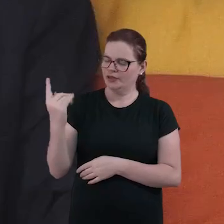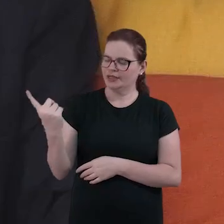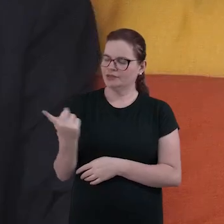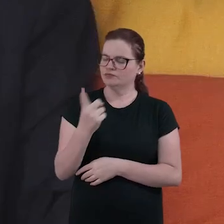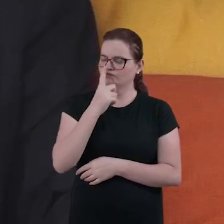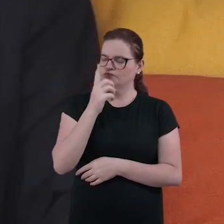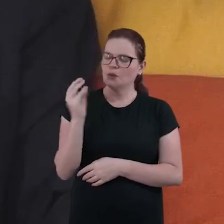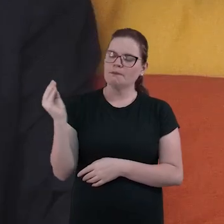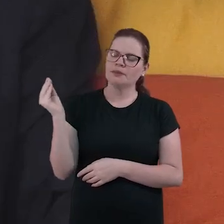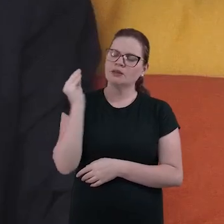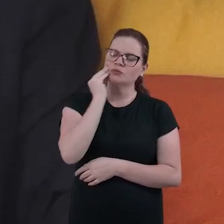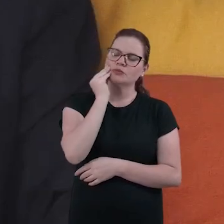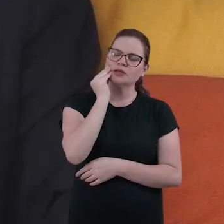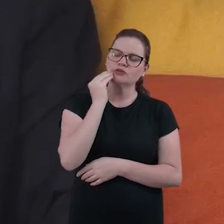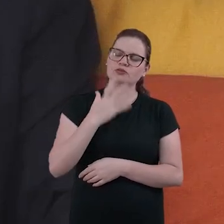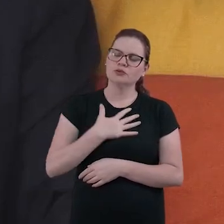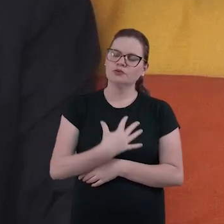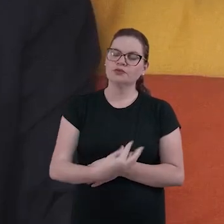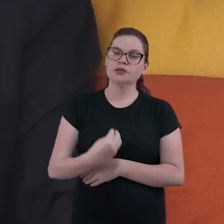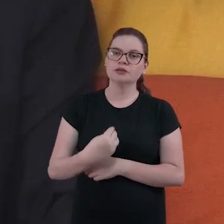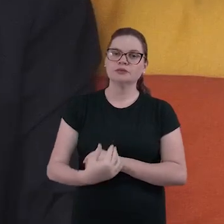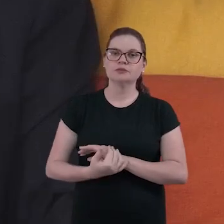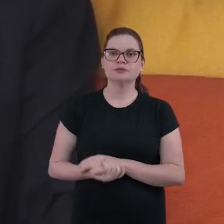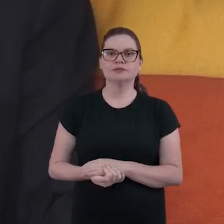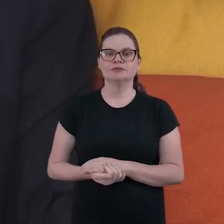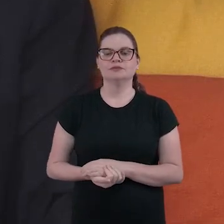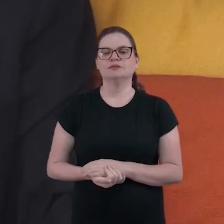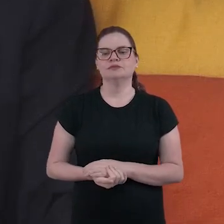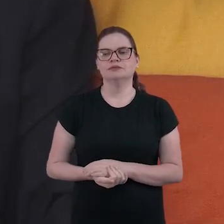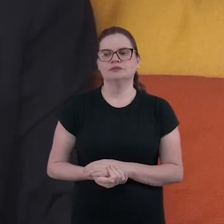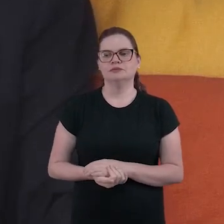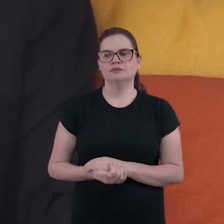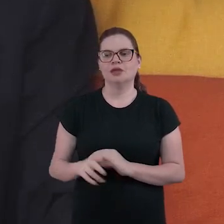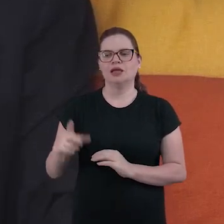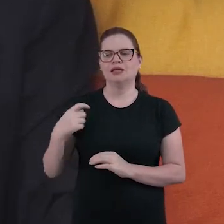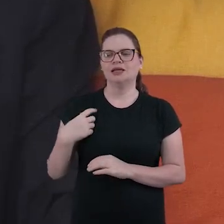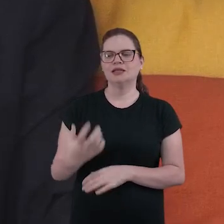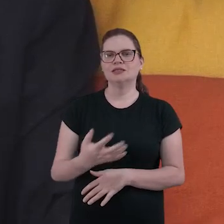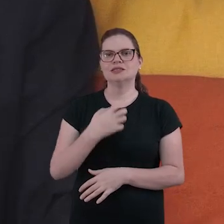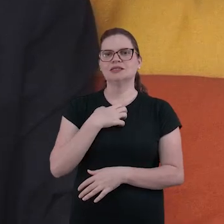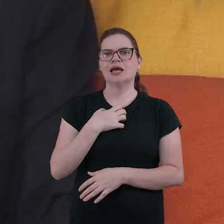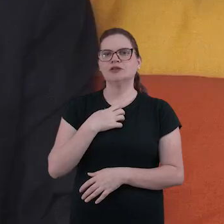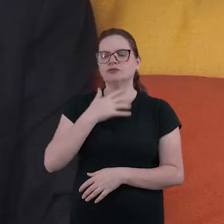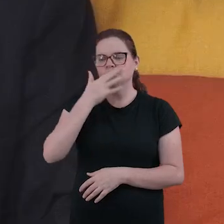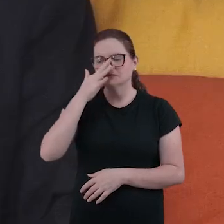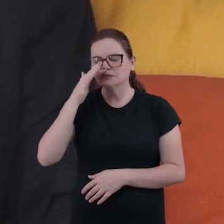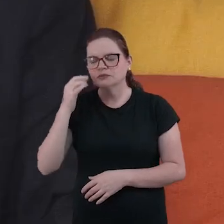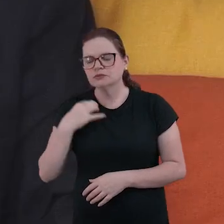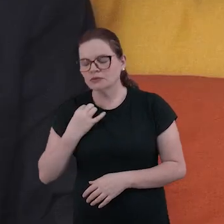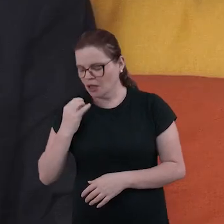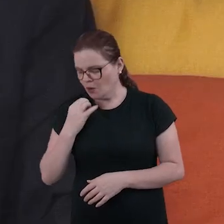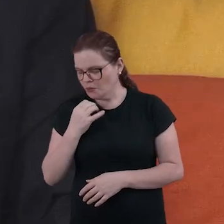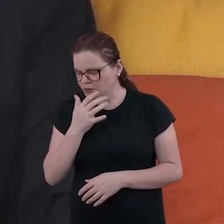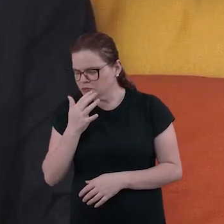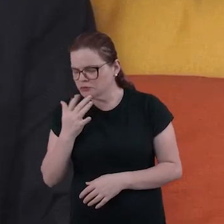chega-te e beija-me, filho meu. E ele sente então o cheiro das